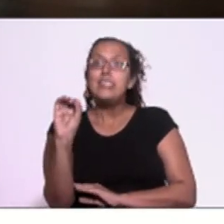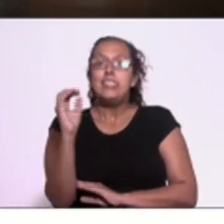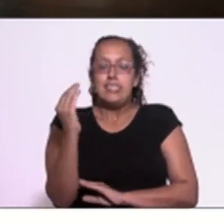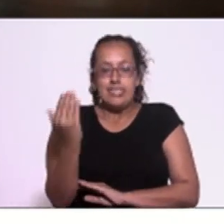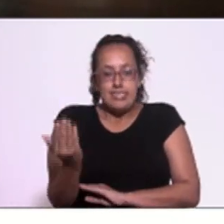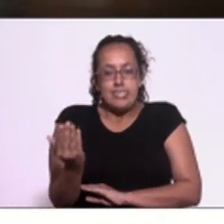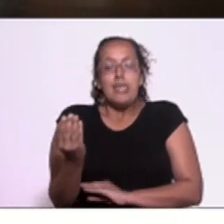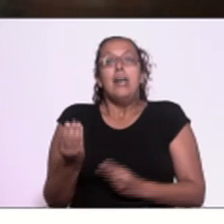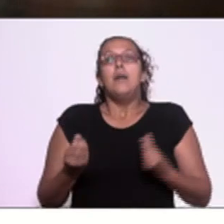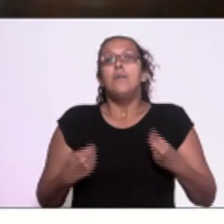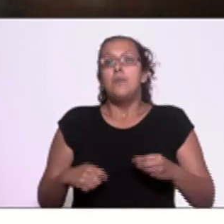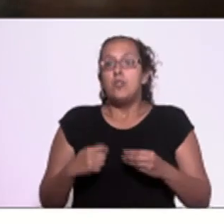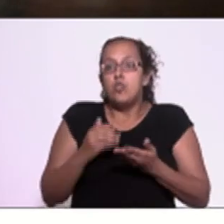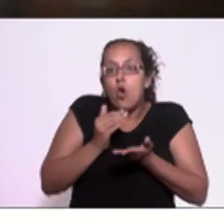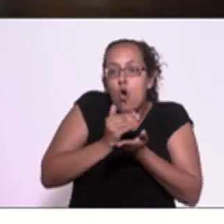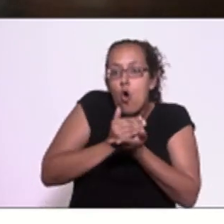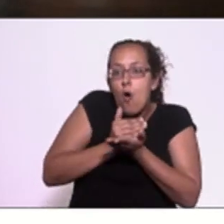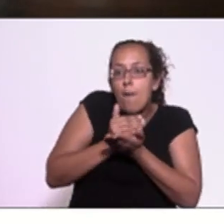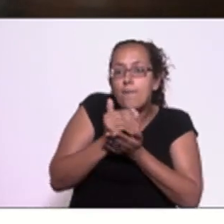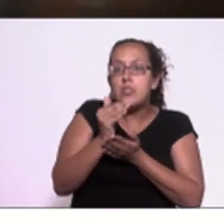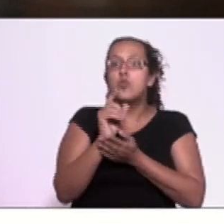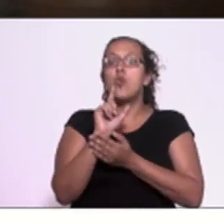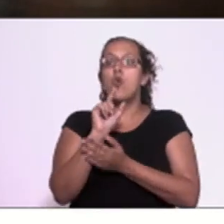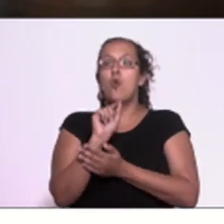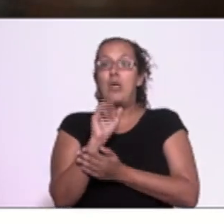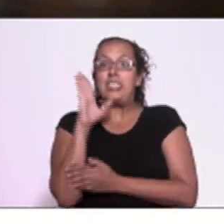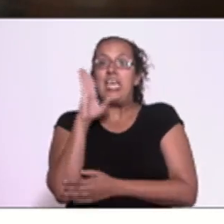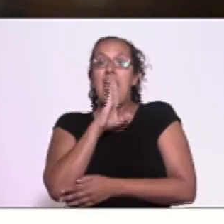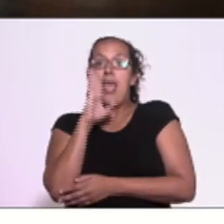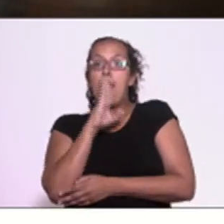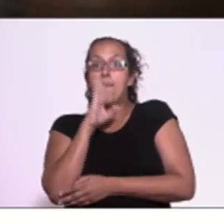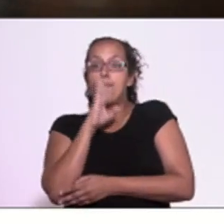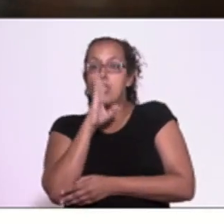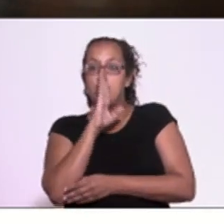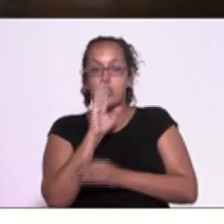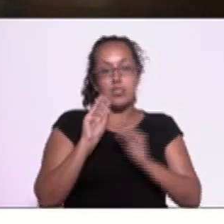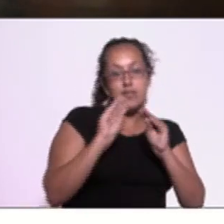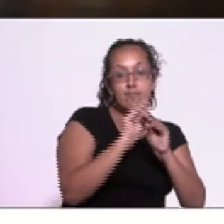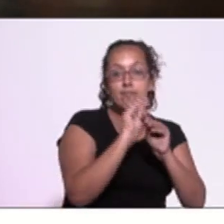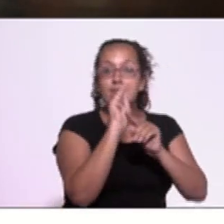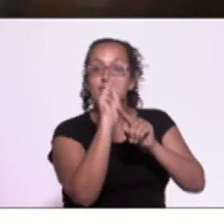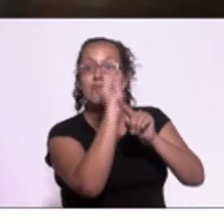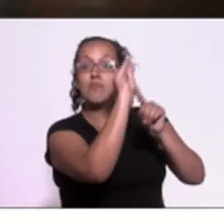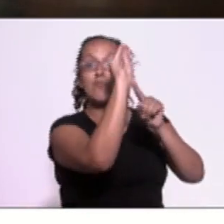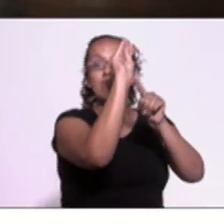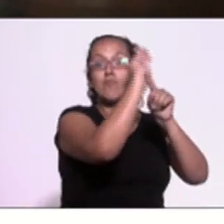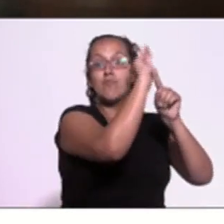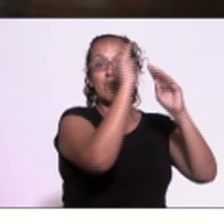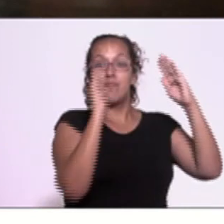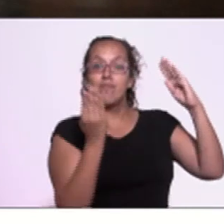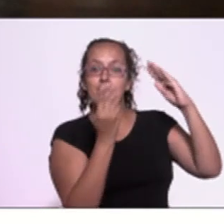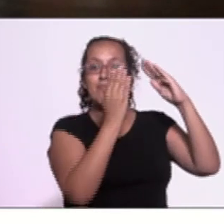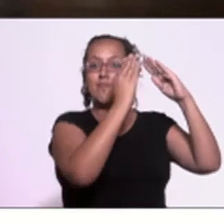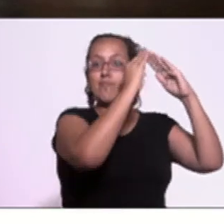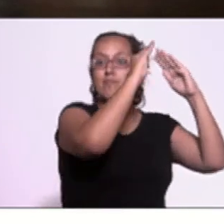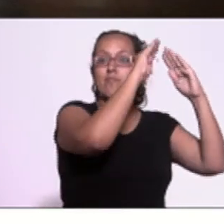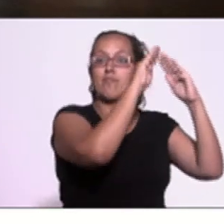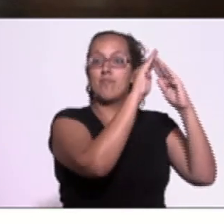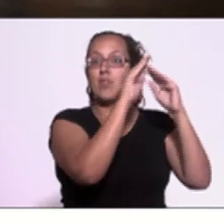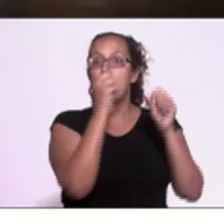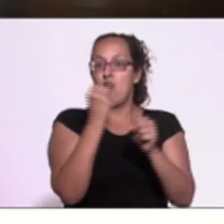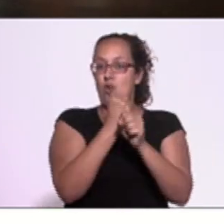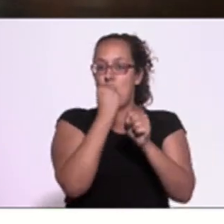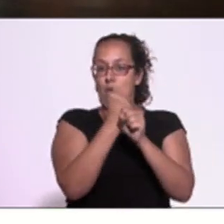pelo INEPAC, iniciaram-se os serviços emergenciais de escoramento da estrutura do telhado e execução da